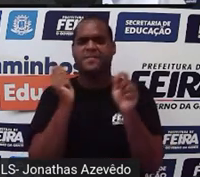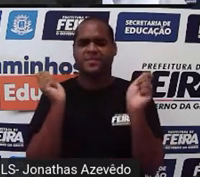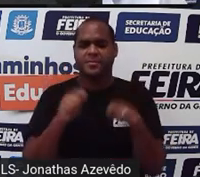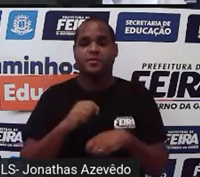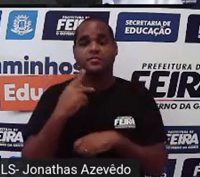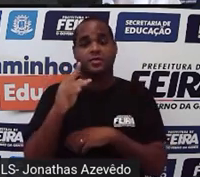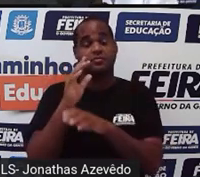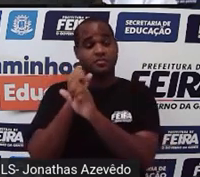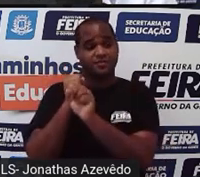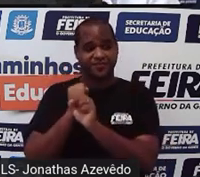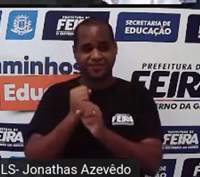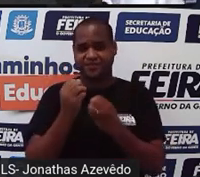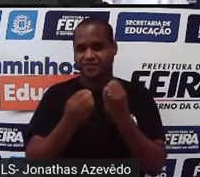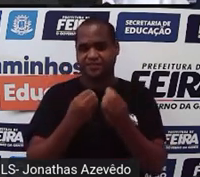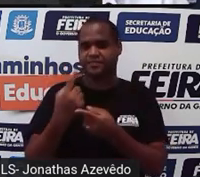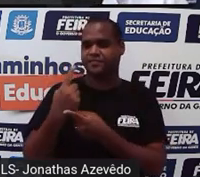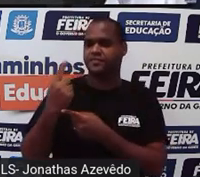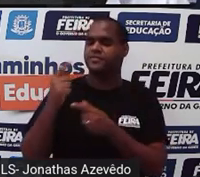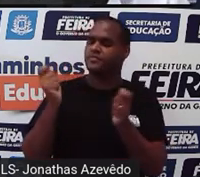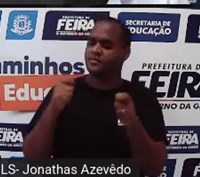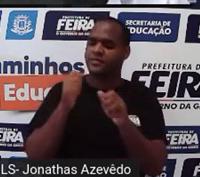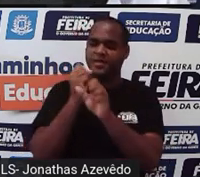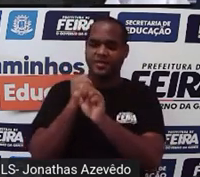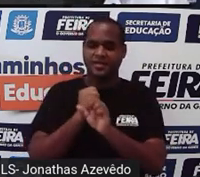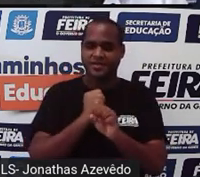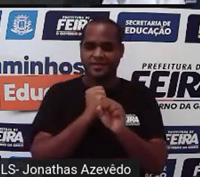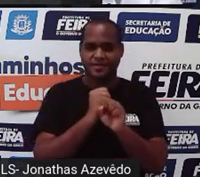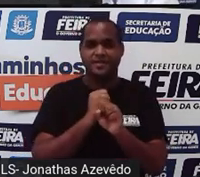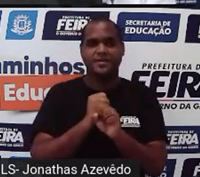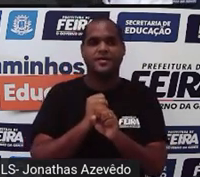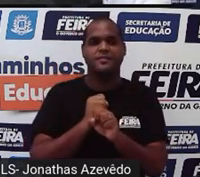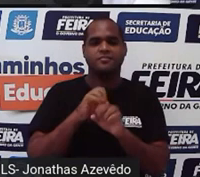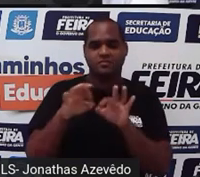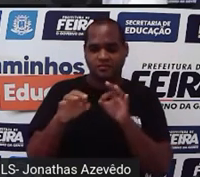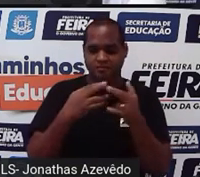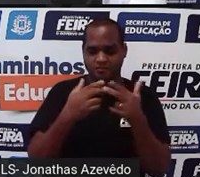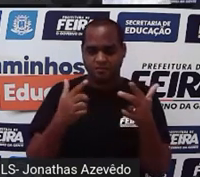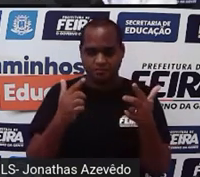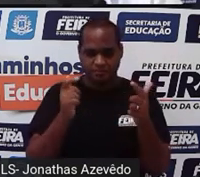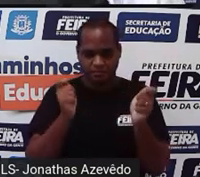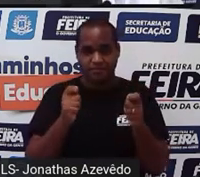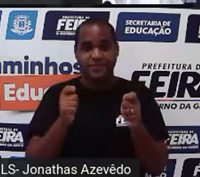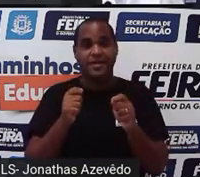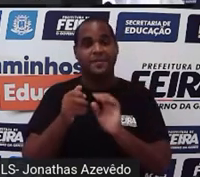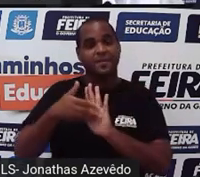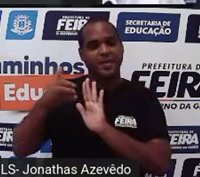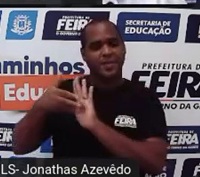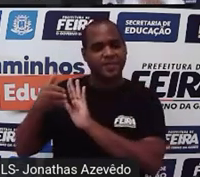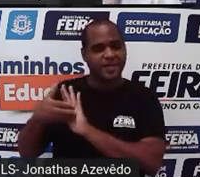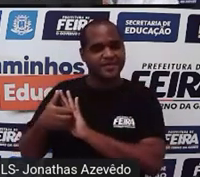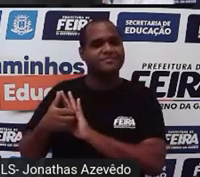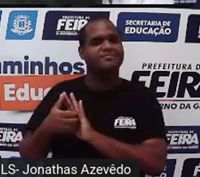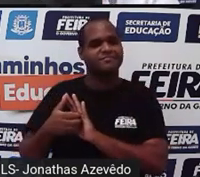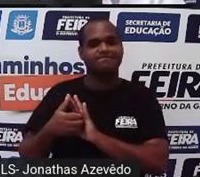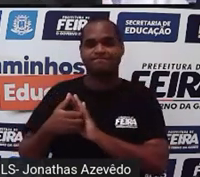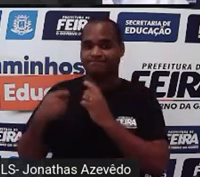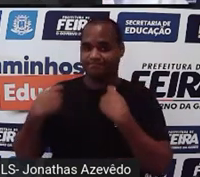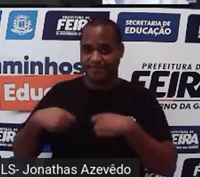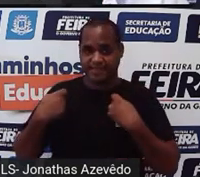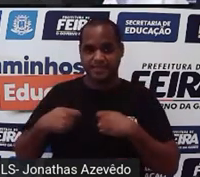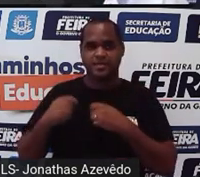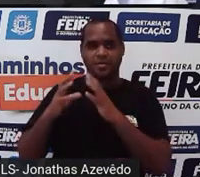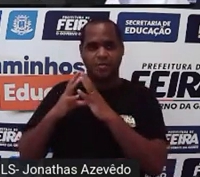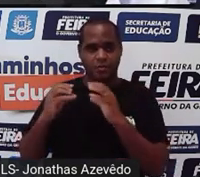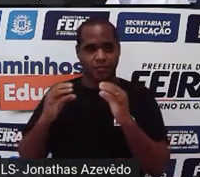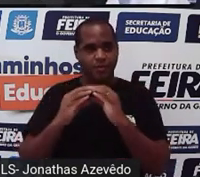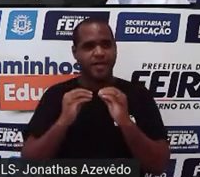somar ó primeiro passo somar as equações só que nessa soma tem que anular vamos ver se quando a gente